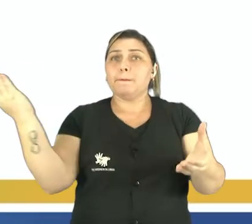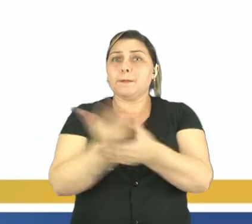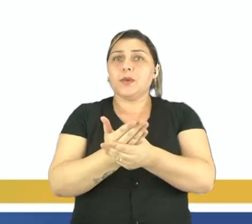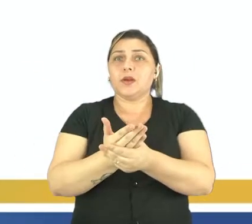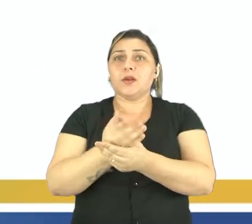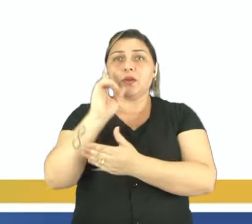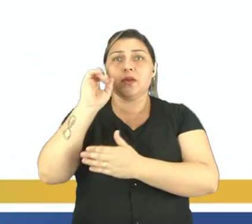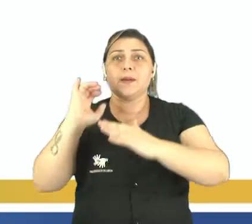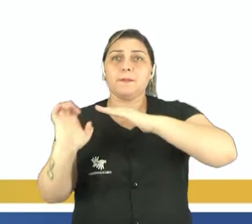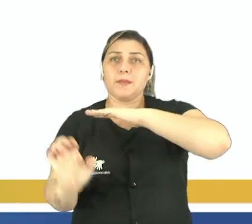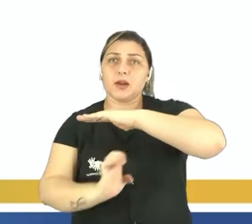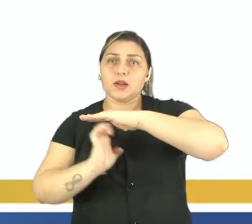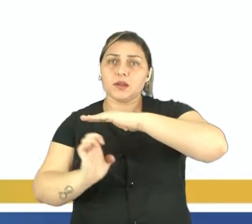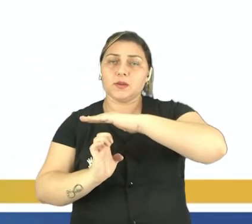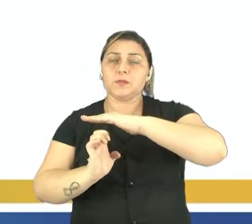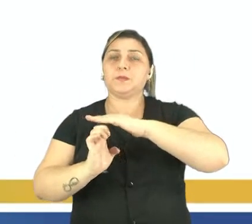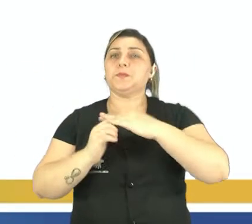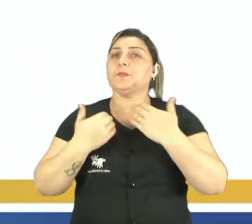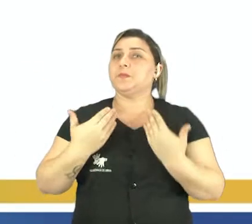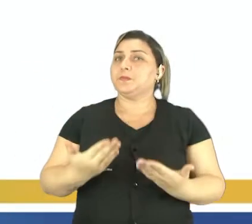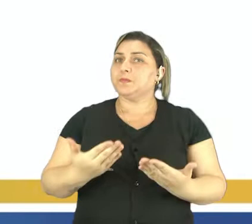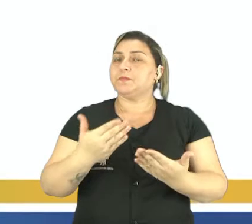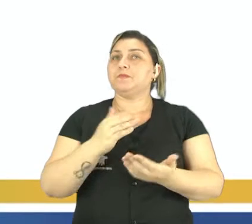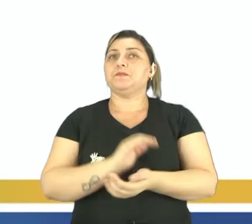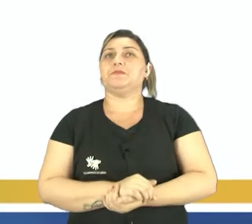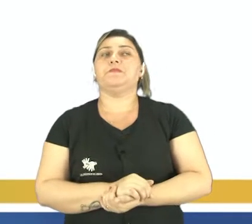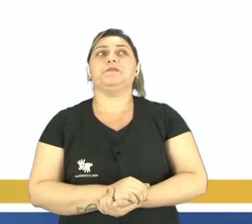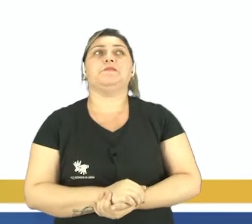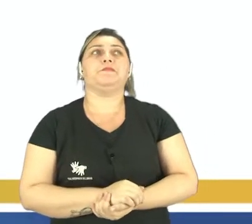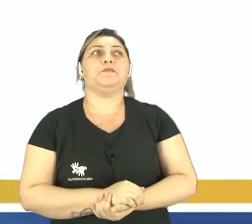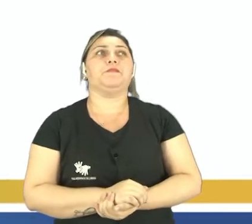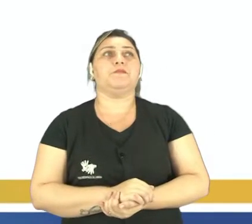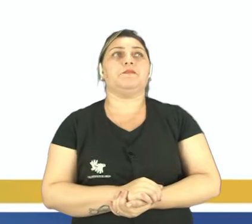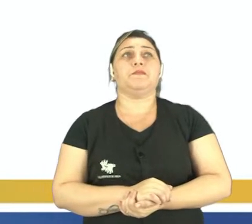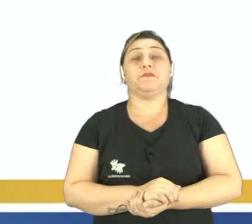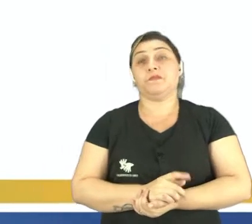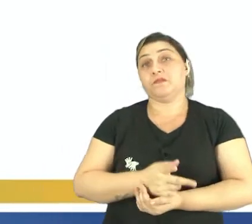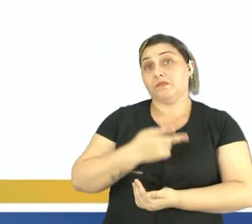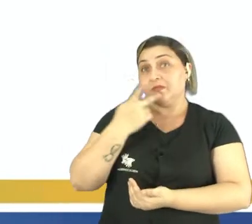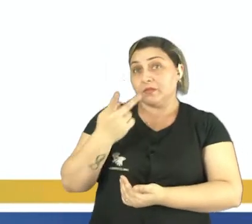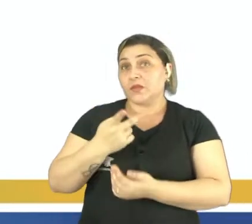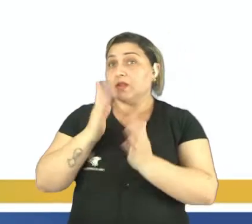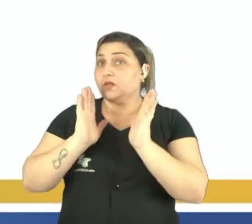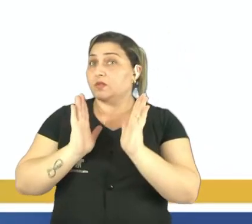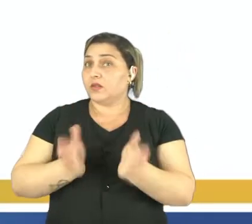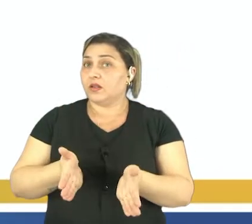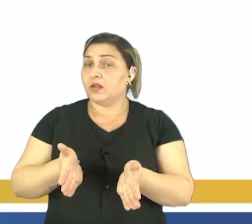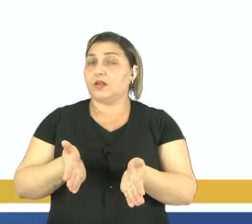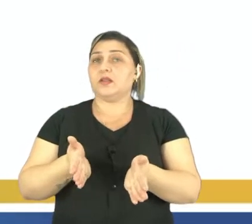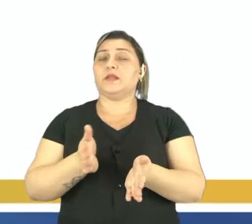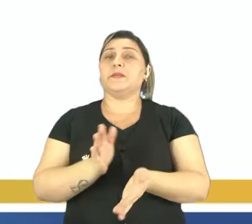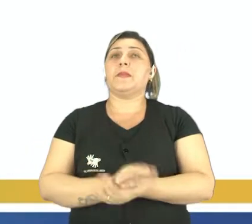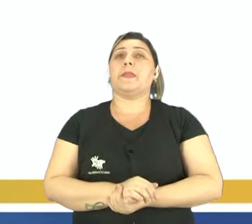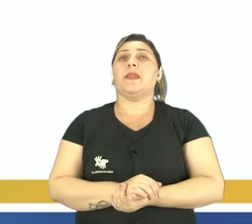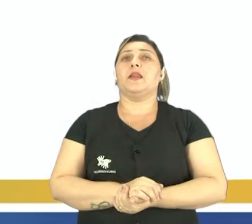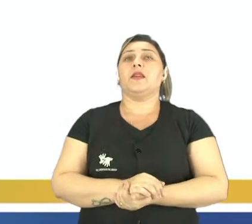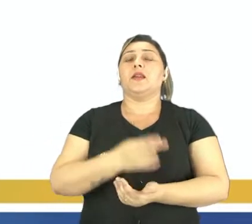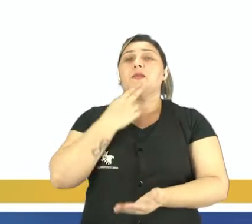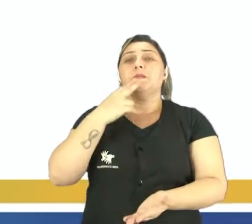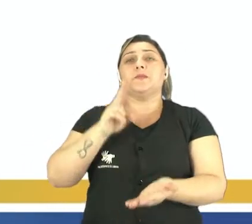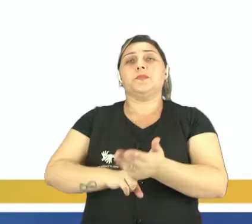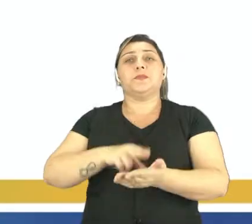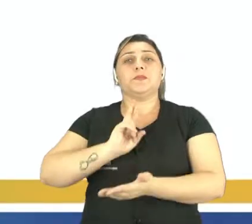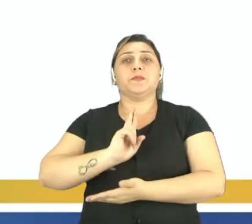processo contra a empresa, tá? Eu falei já que a carta